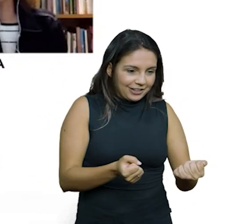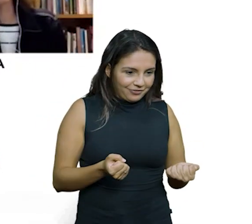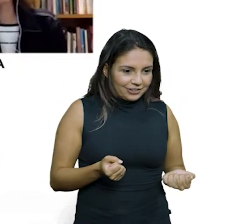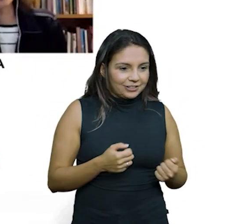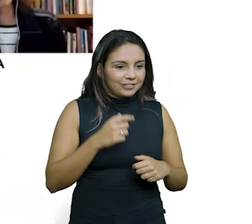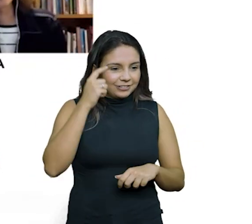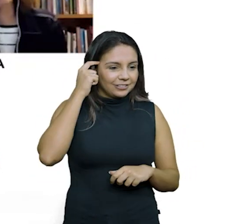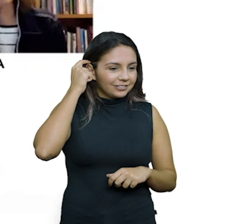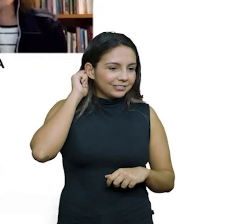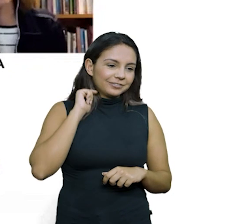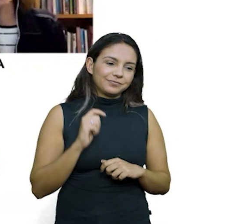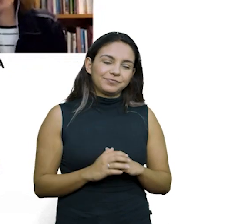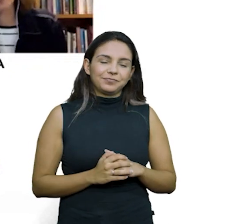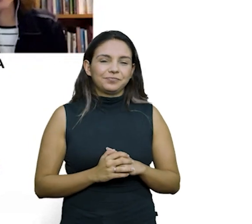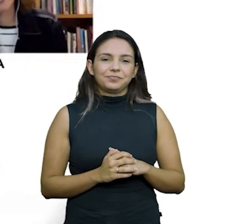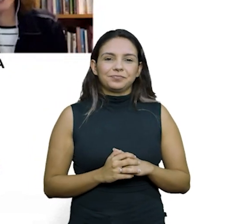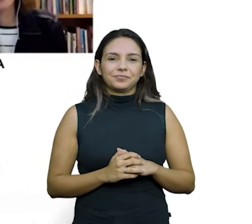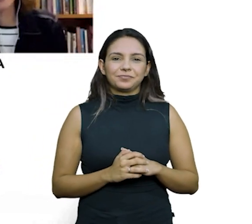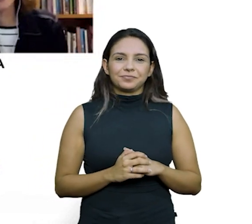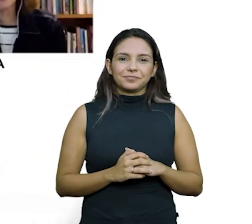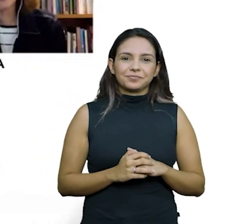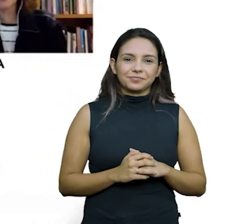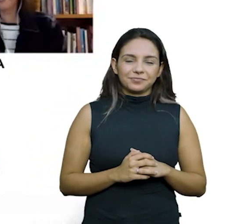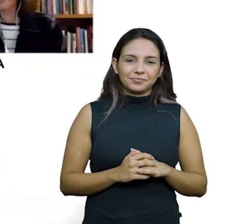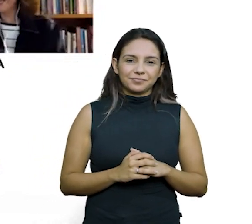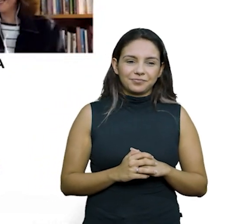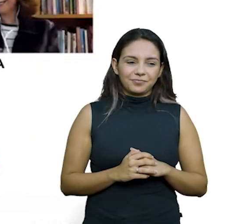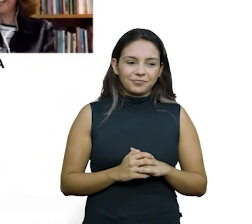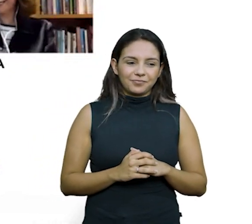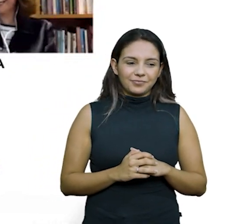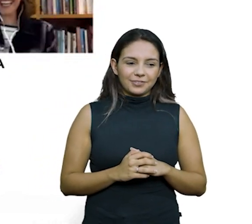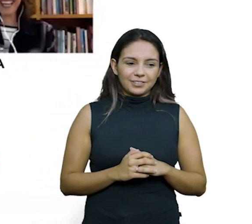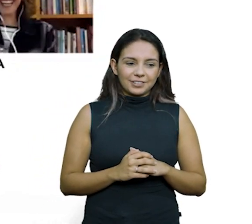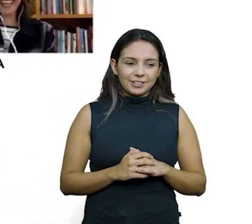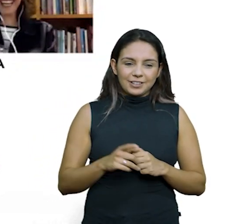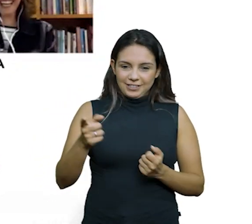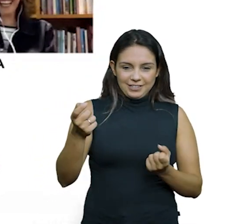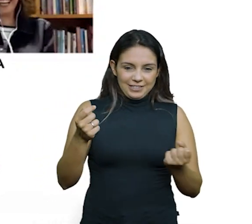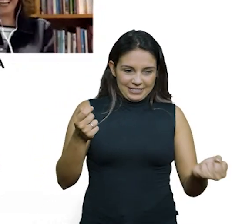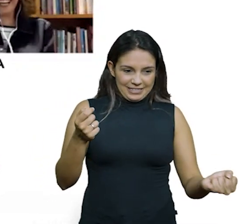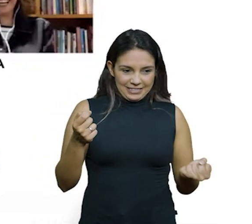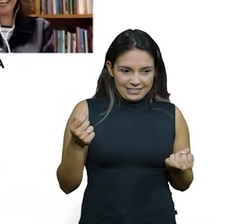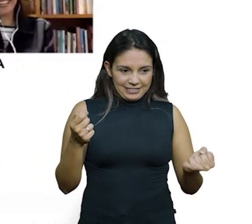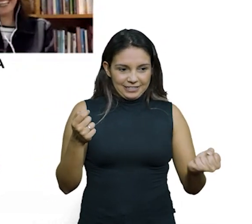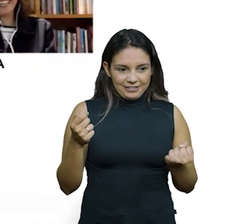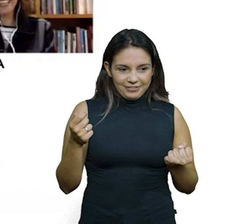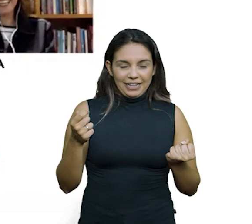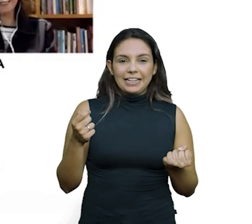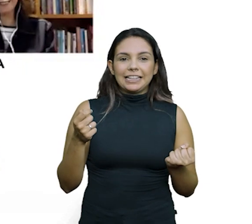que sua gaveta seja pequena. Não, é um gaveta. As gavetas virtuais.